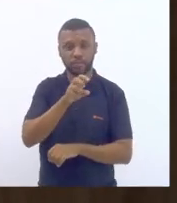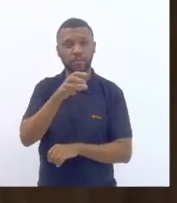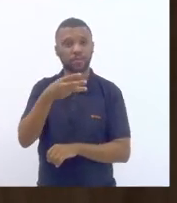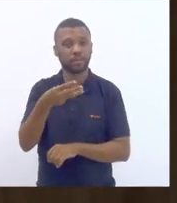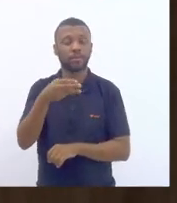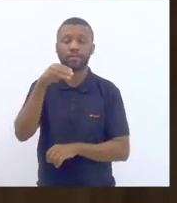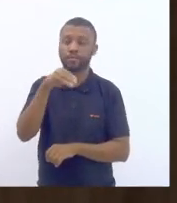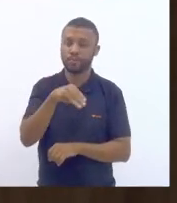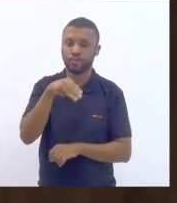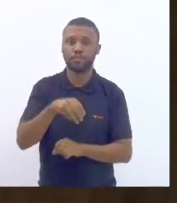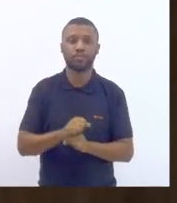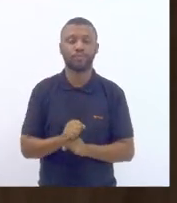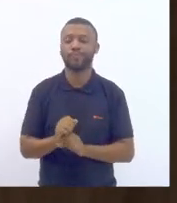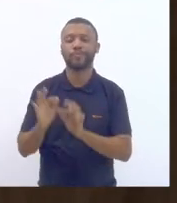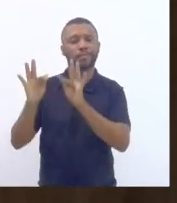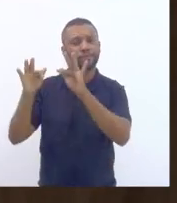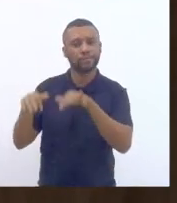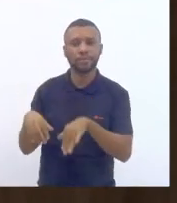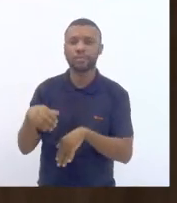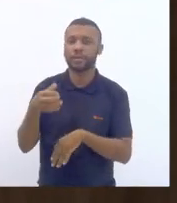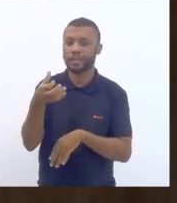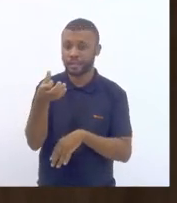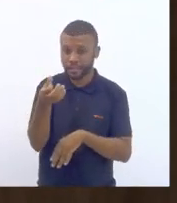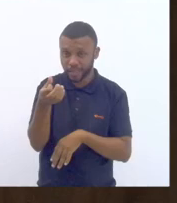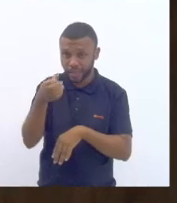em CE rohs 18:04